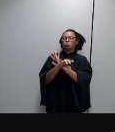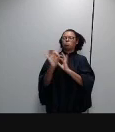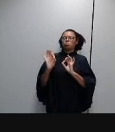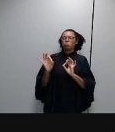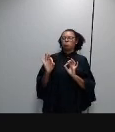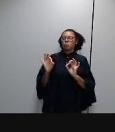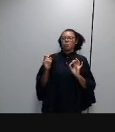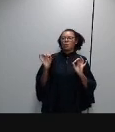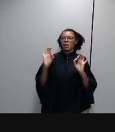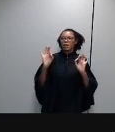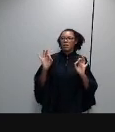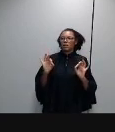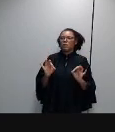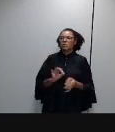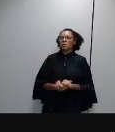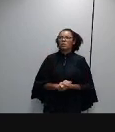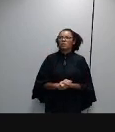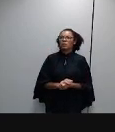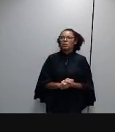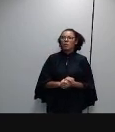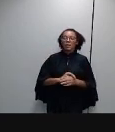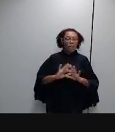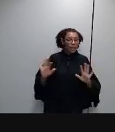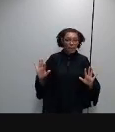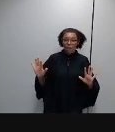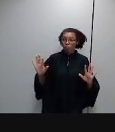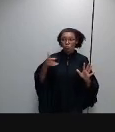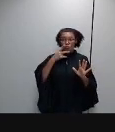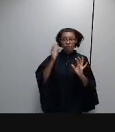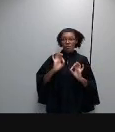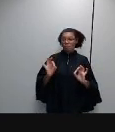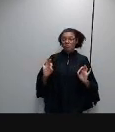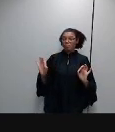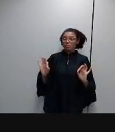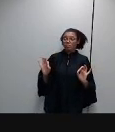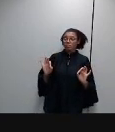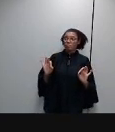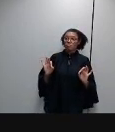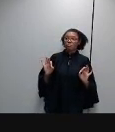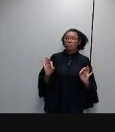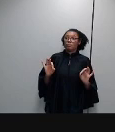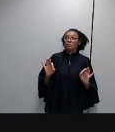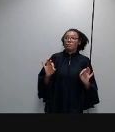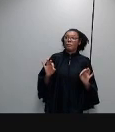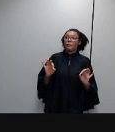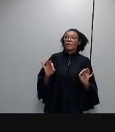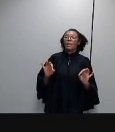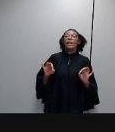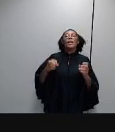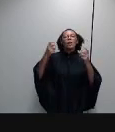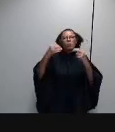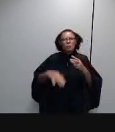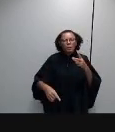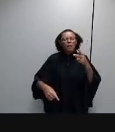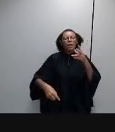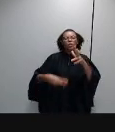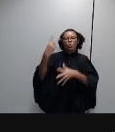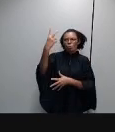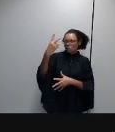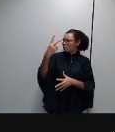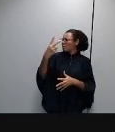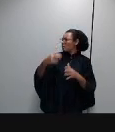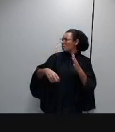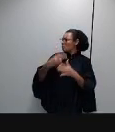poder vir no aniversário da frente porque eu usei isso eu não estou nem estudantes eu citei duas vezes um acordo relatoria do ministro Benjamin da primeira sessão